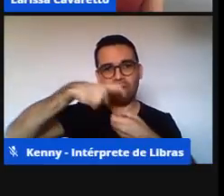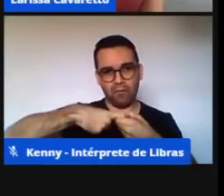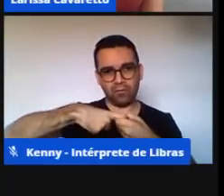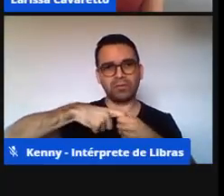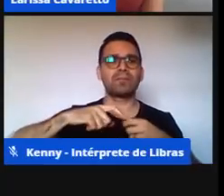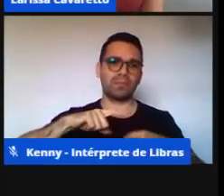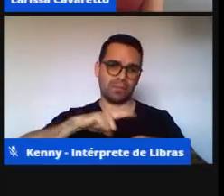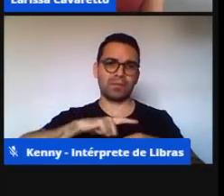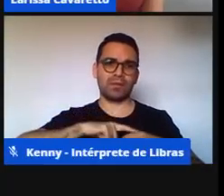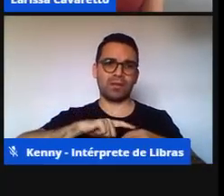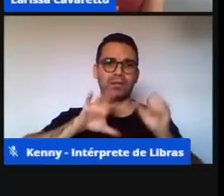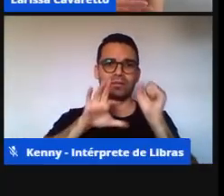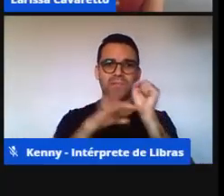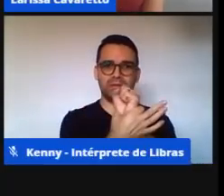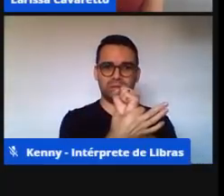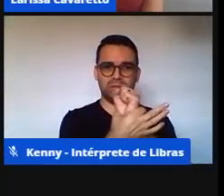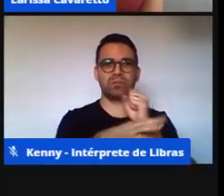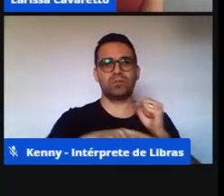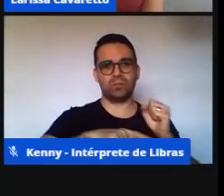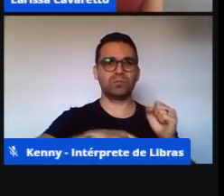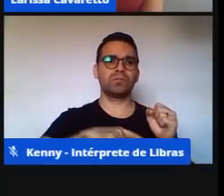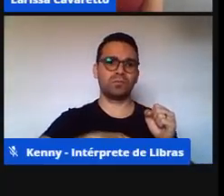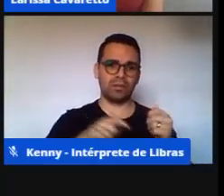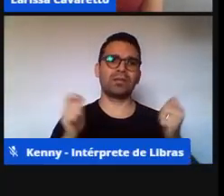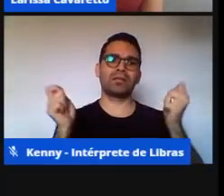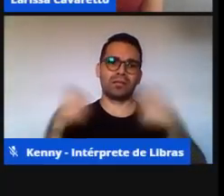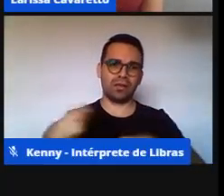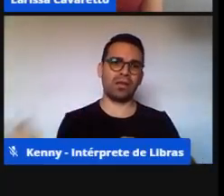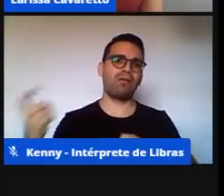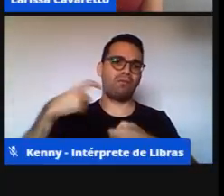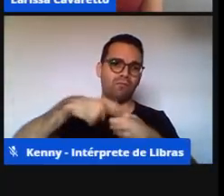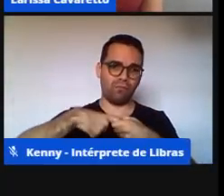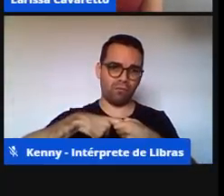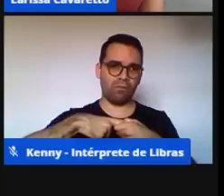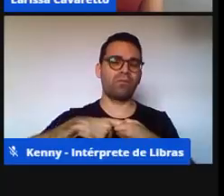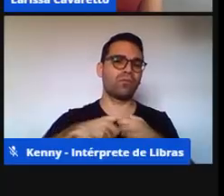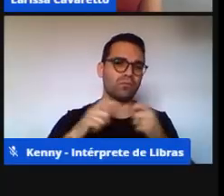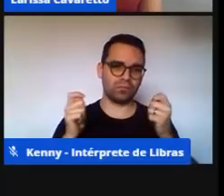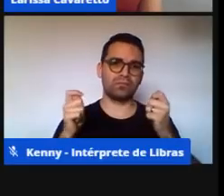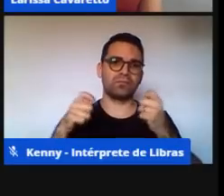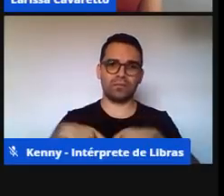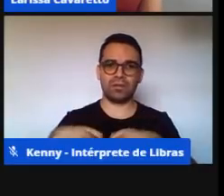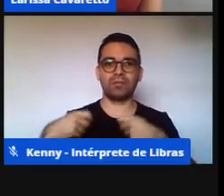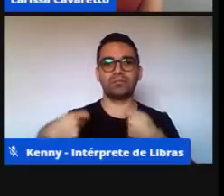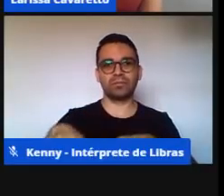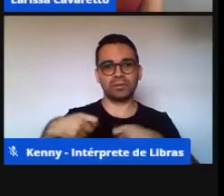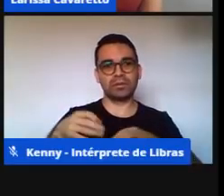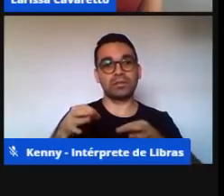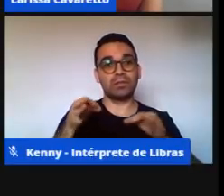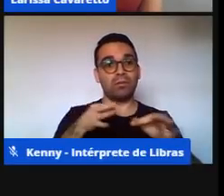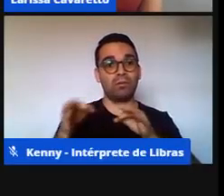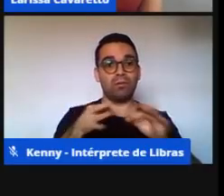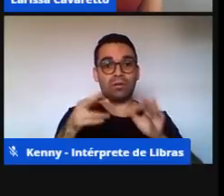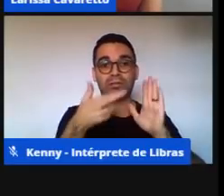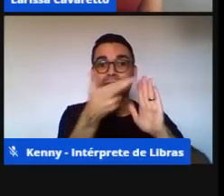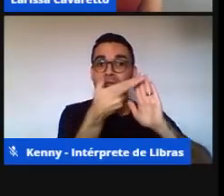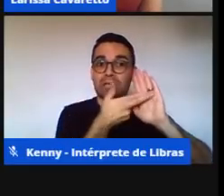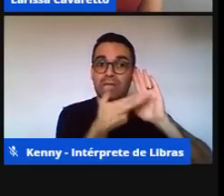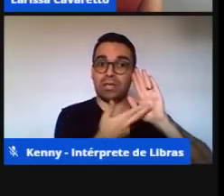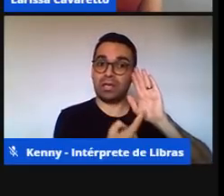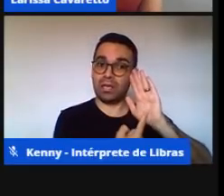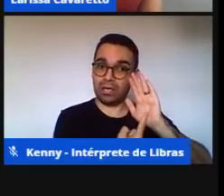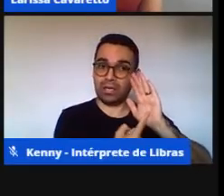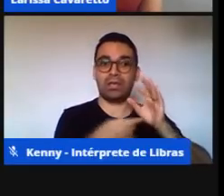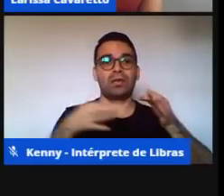segurança. E não se ocorre comumente a transmissão da Covid desde que tomados os devidos cuidados dentro da escola. Essa transmissão se mostrou